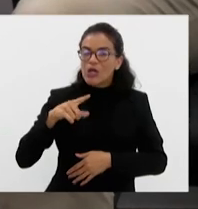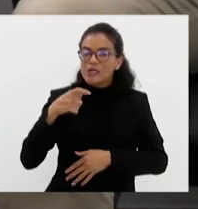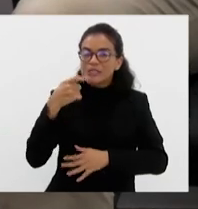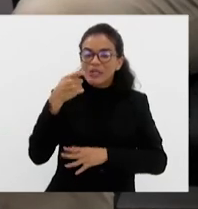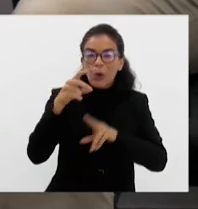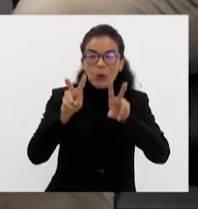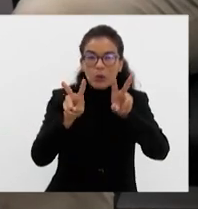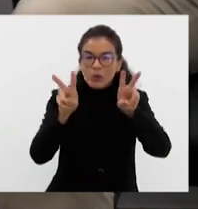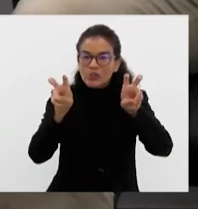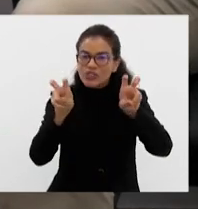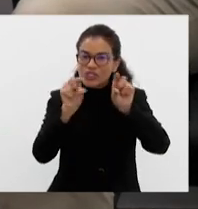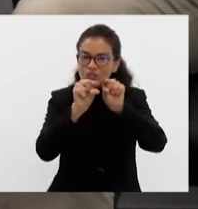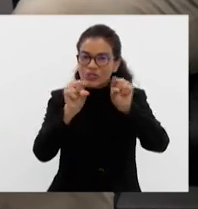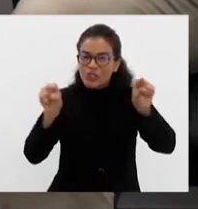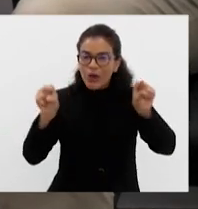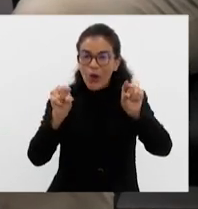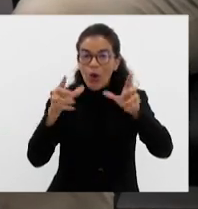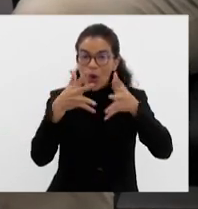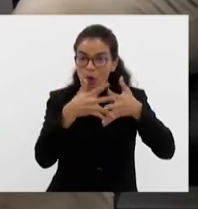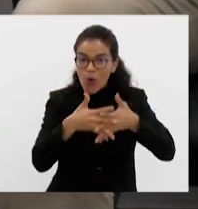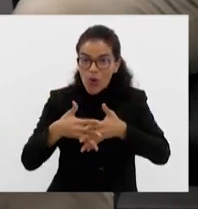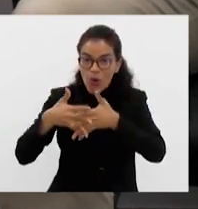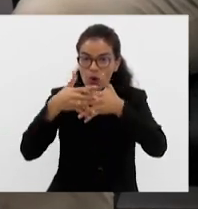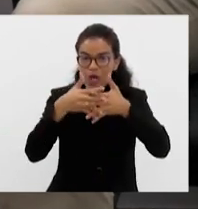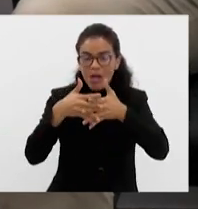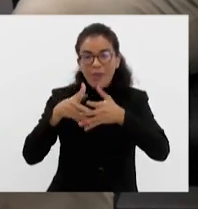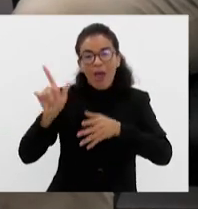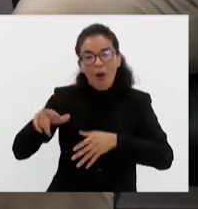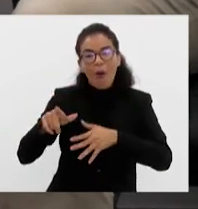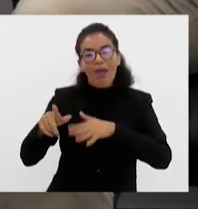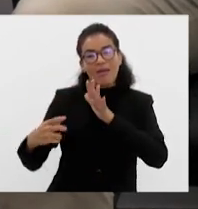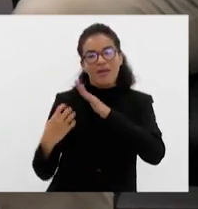só, o caminhão de carga é privado.